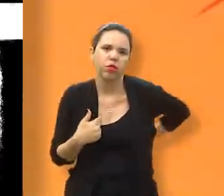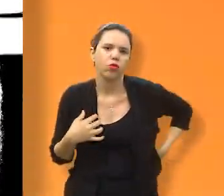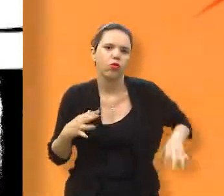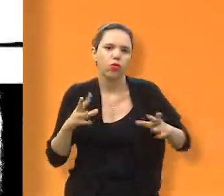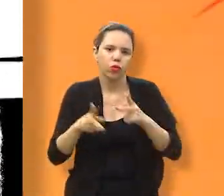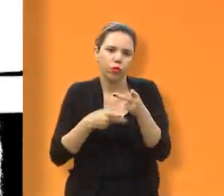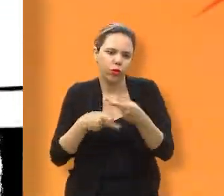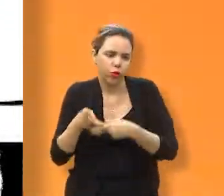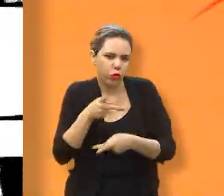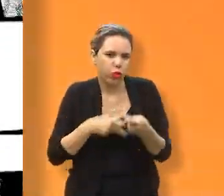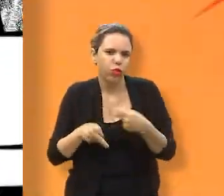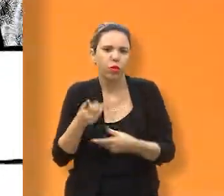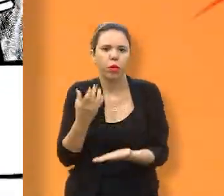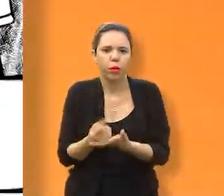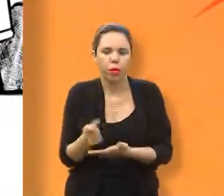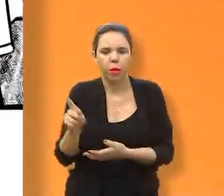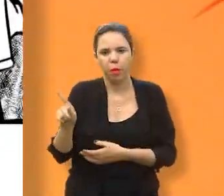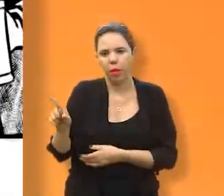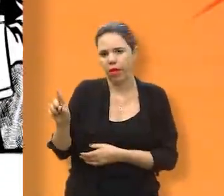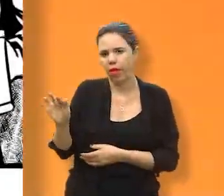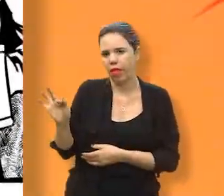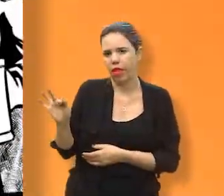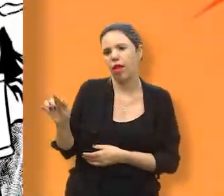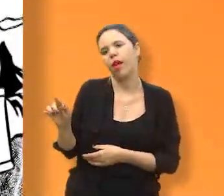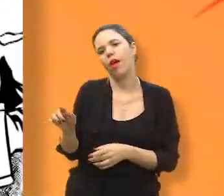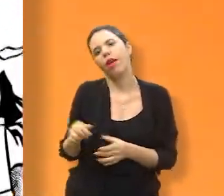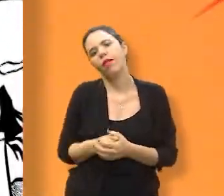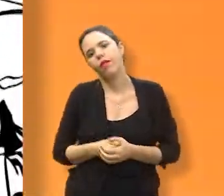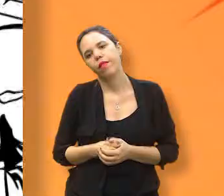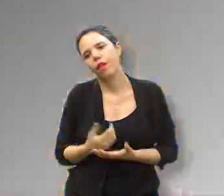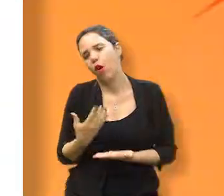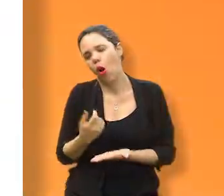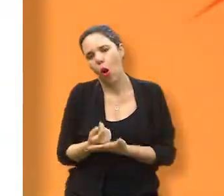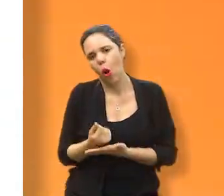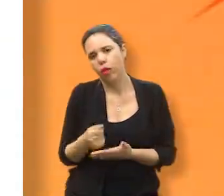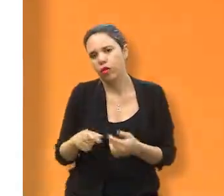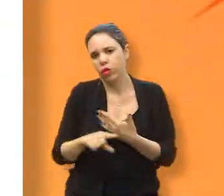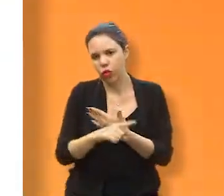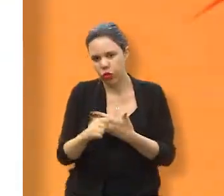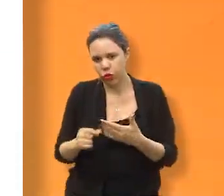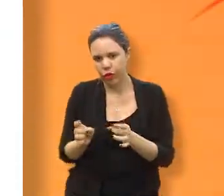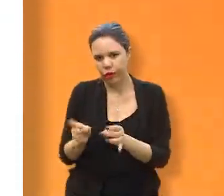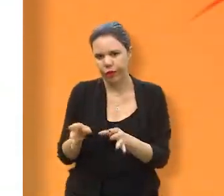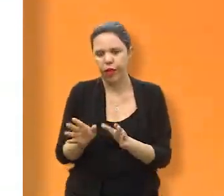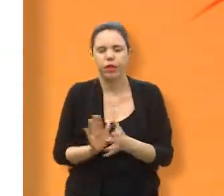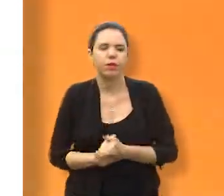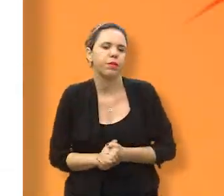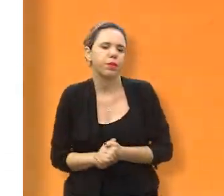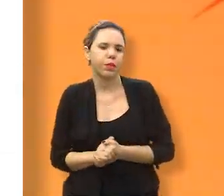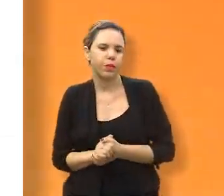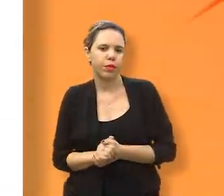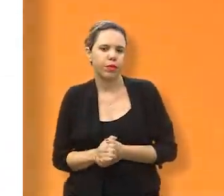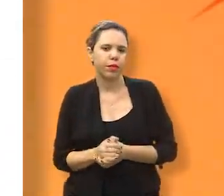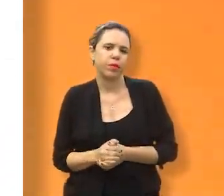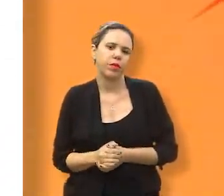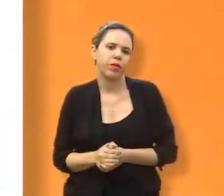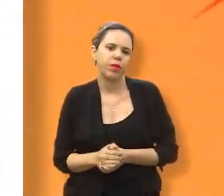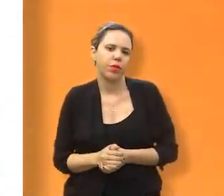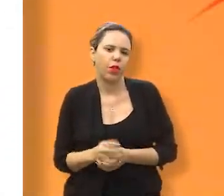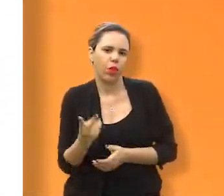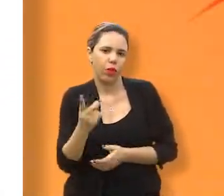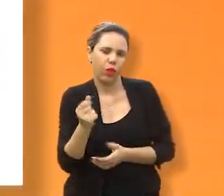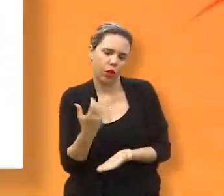mundo o PDF, não cobro nada, né? Ele está na Amazon à venda, mas está a preço ínfimo ali, porque